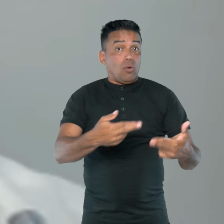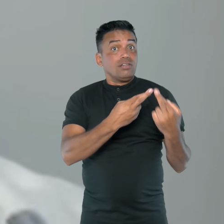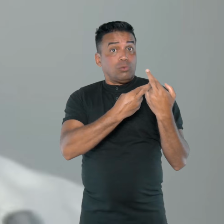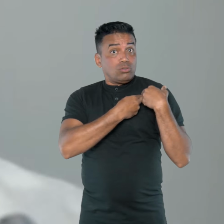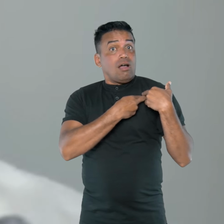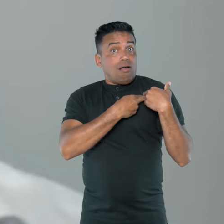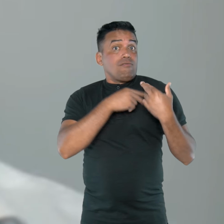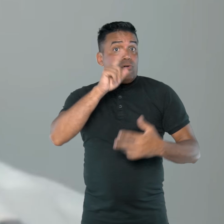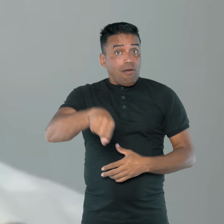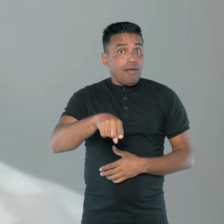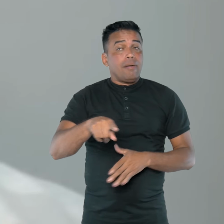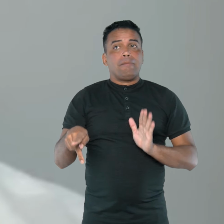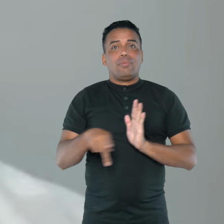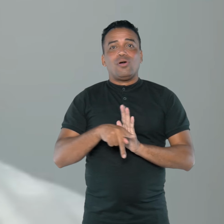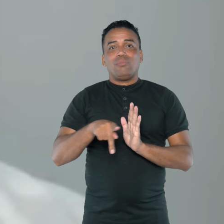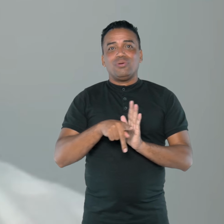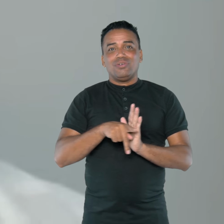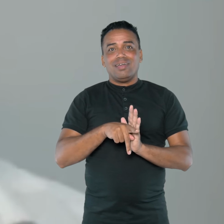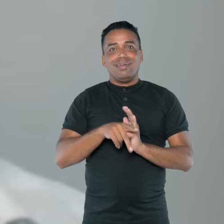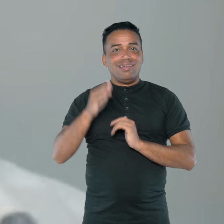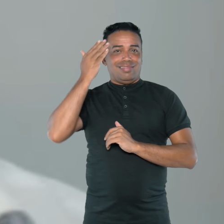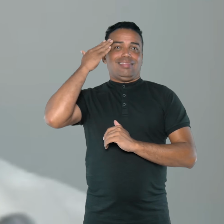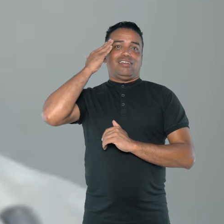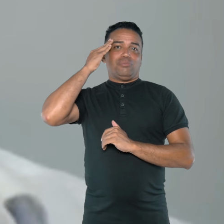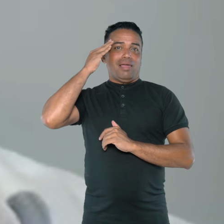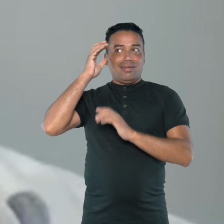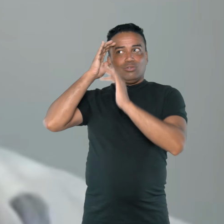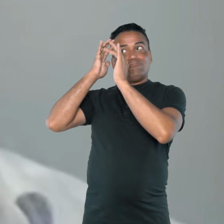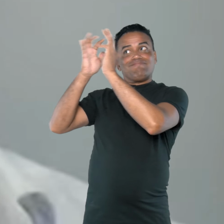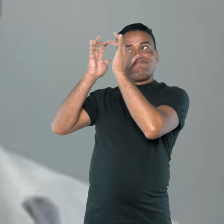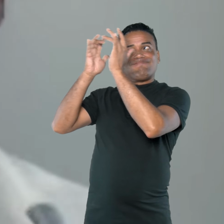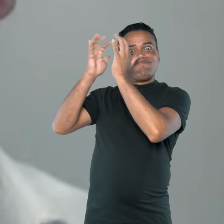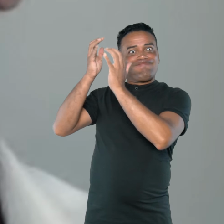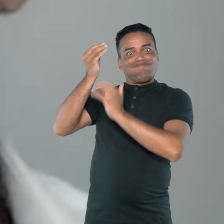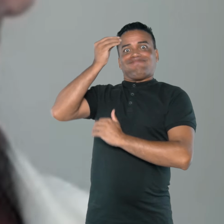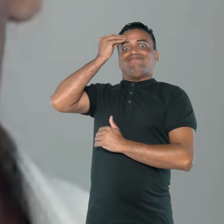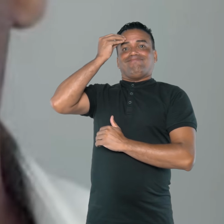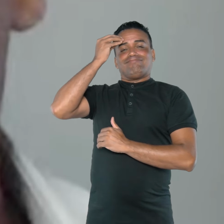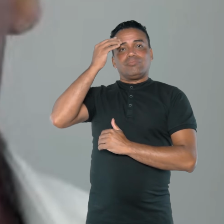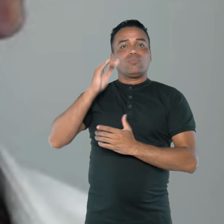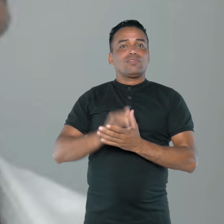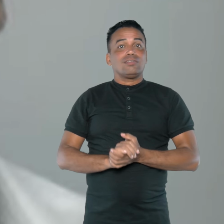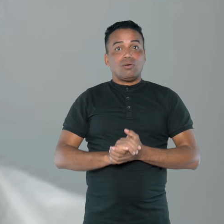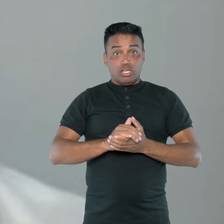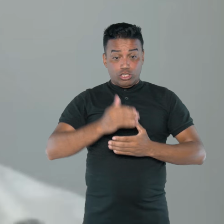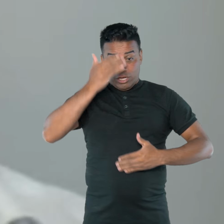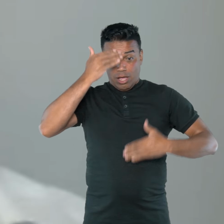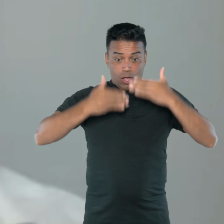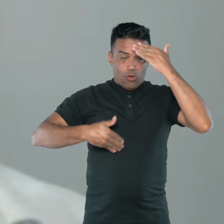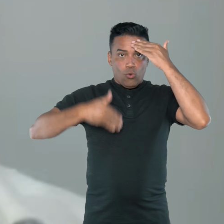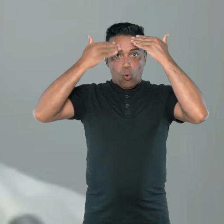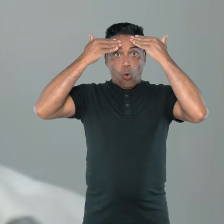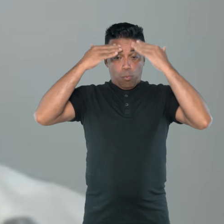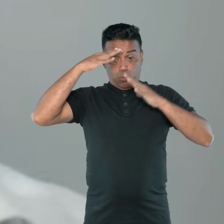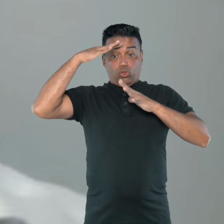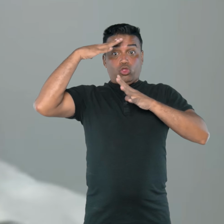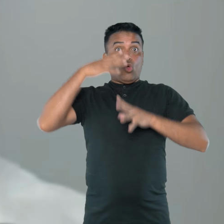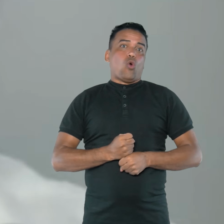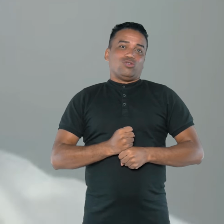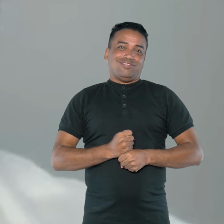isso quanto a própria linhagem do entendimento. Então, a gente é corpo, e é corpo inteiro,